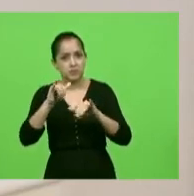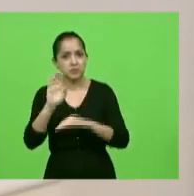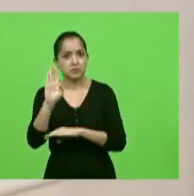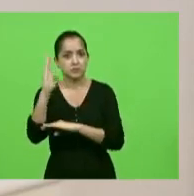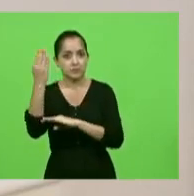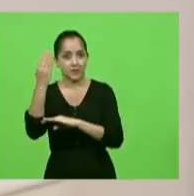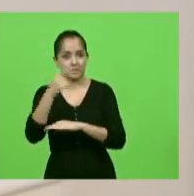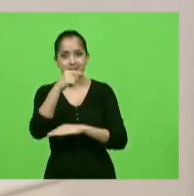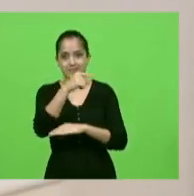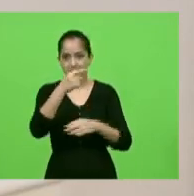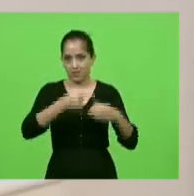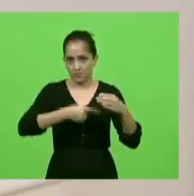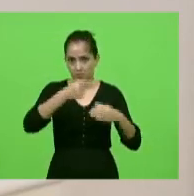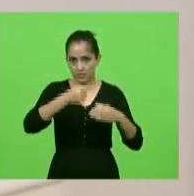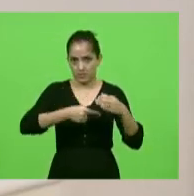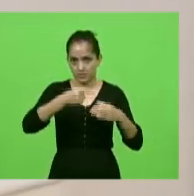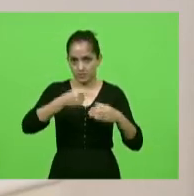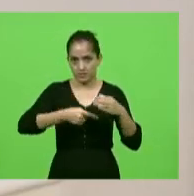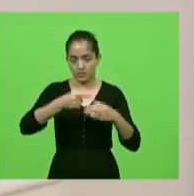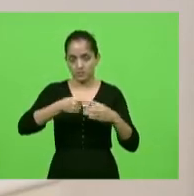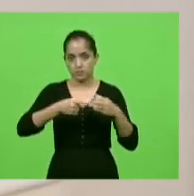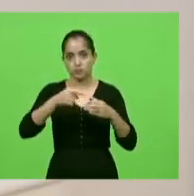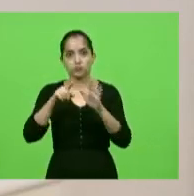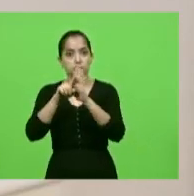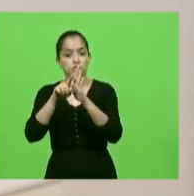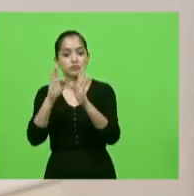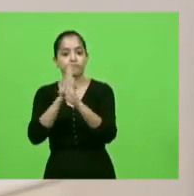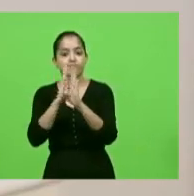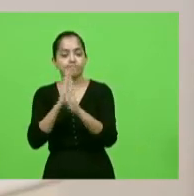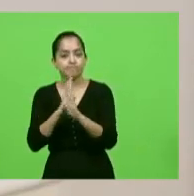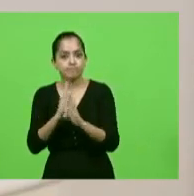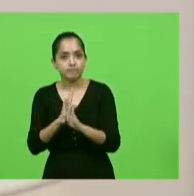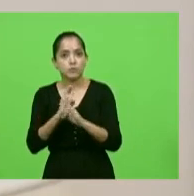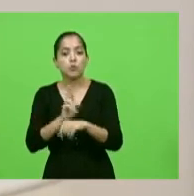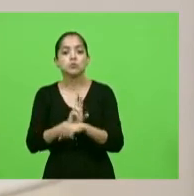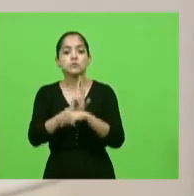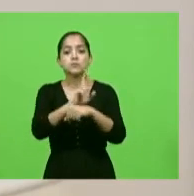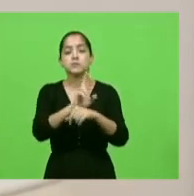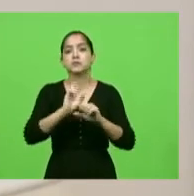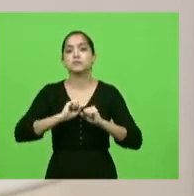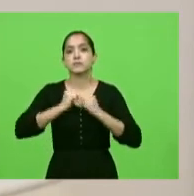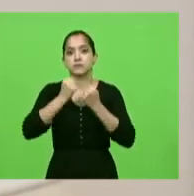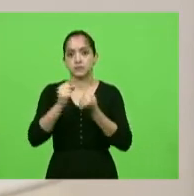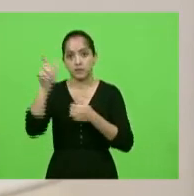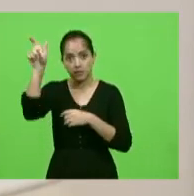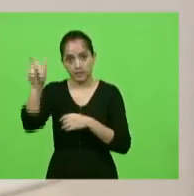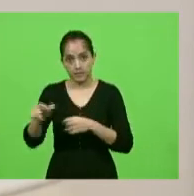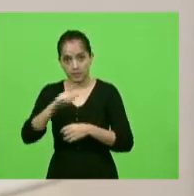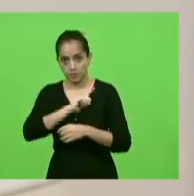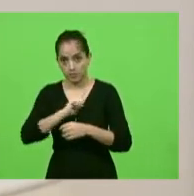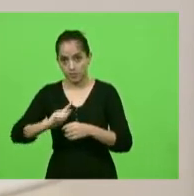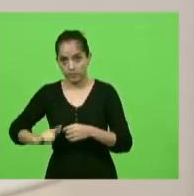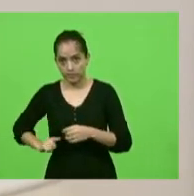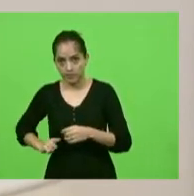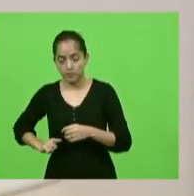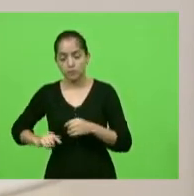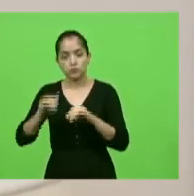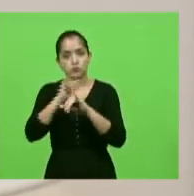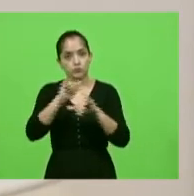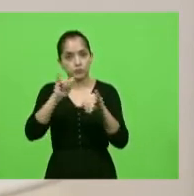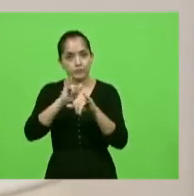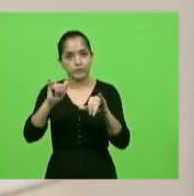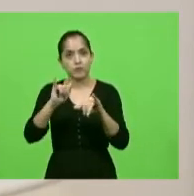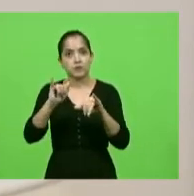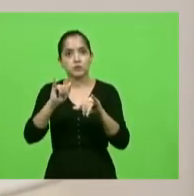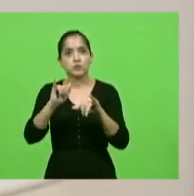Inquérito. Na representação, os representantes defenderam que o excelentíssimo governador do estado prestou informações falsas à